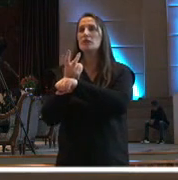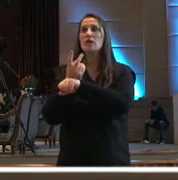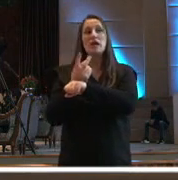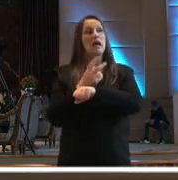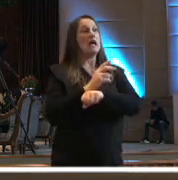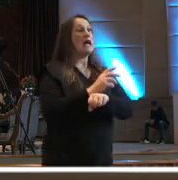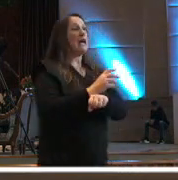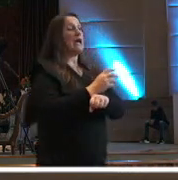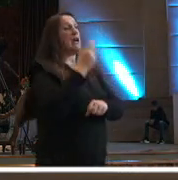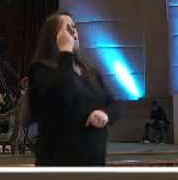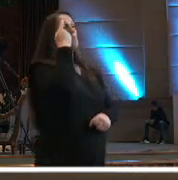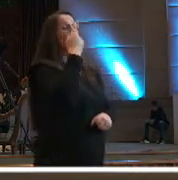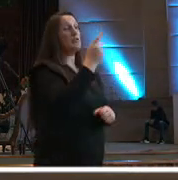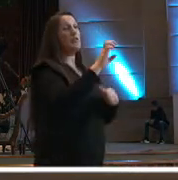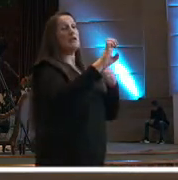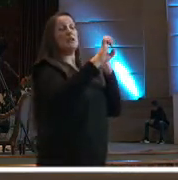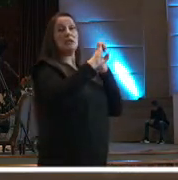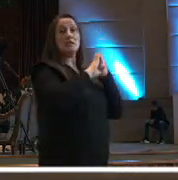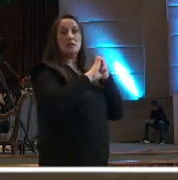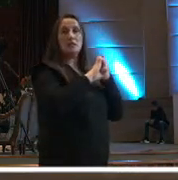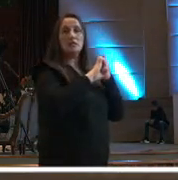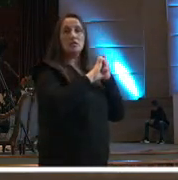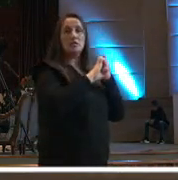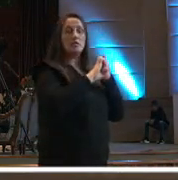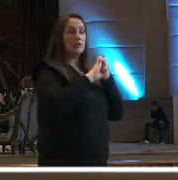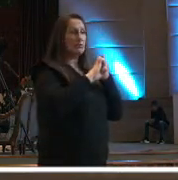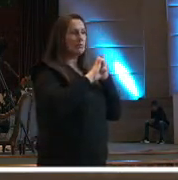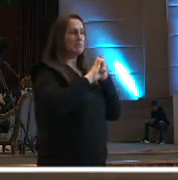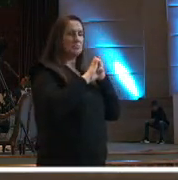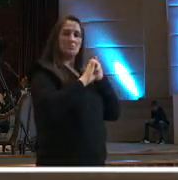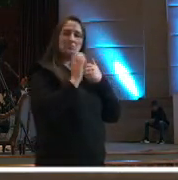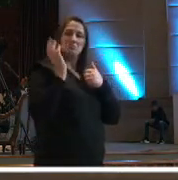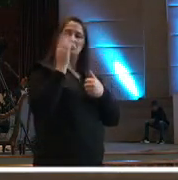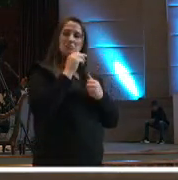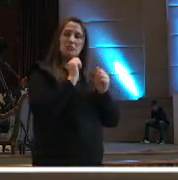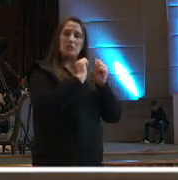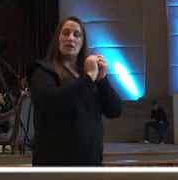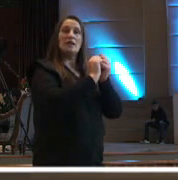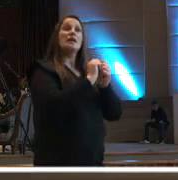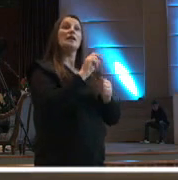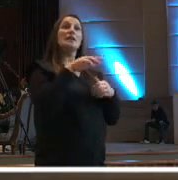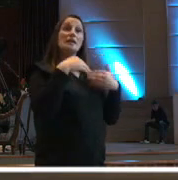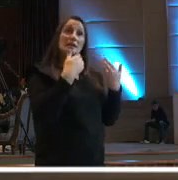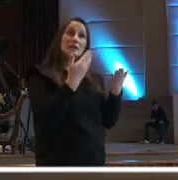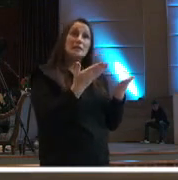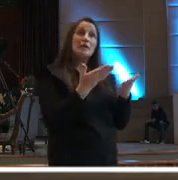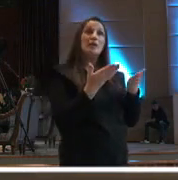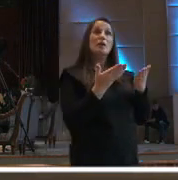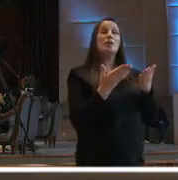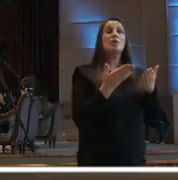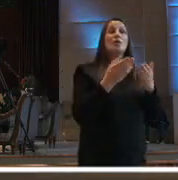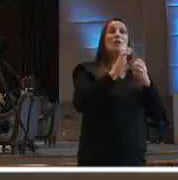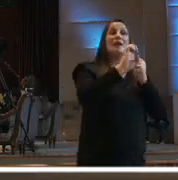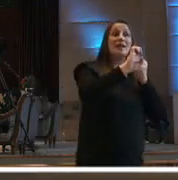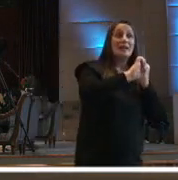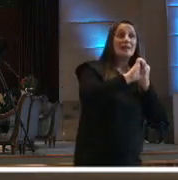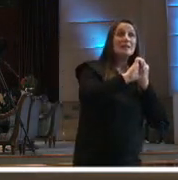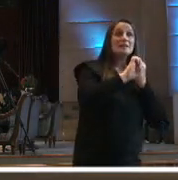vou levá-los até ele. Ah, pois não, então me leva até ele. E então ele vai conduzindo até a cidade de